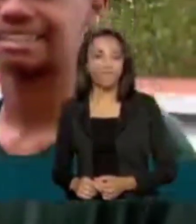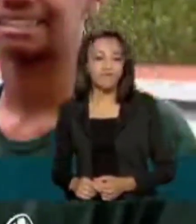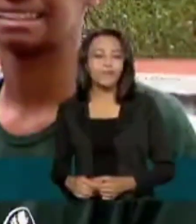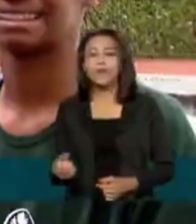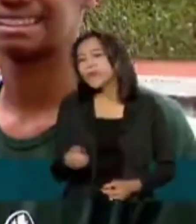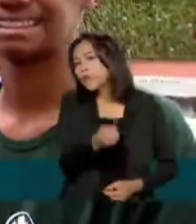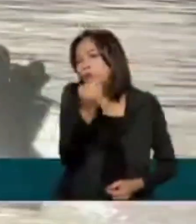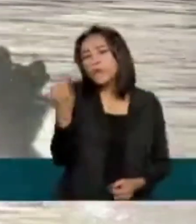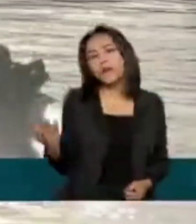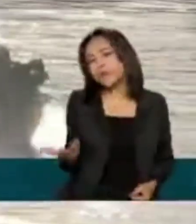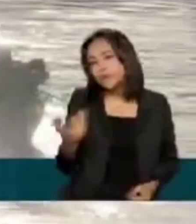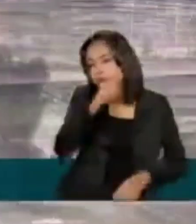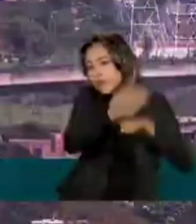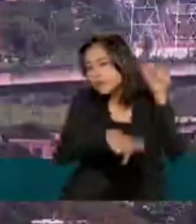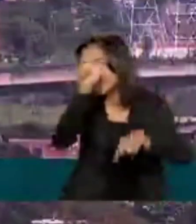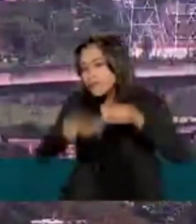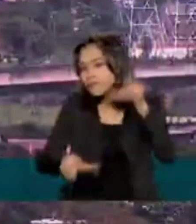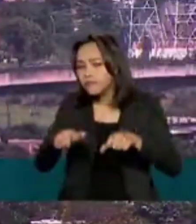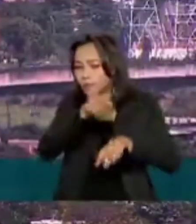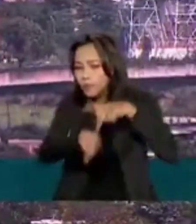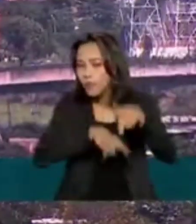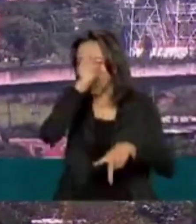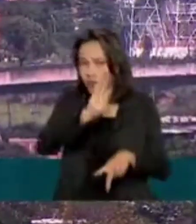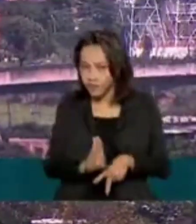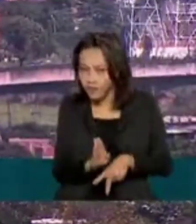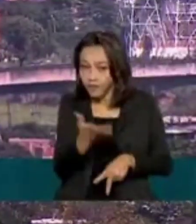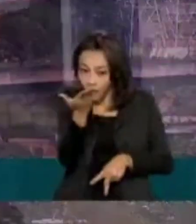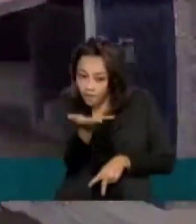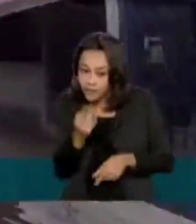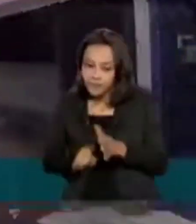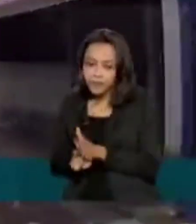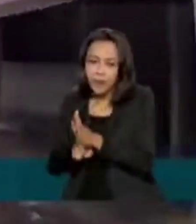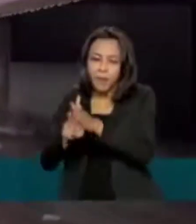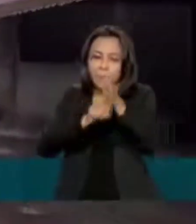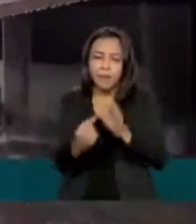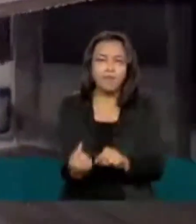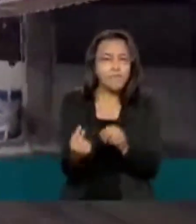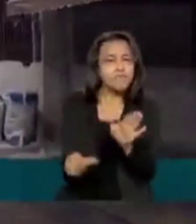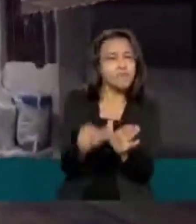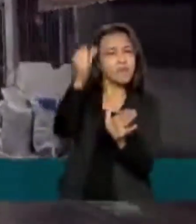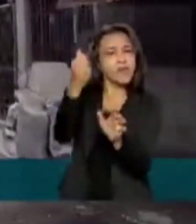Somos e como vivemos. O primeiro censo do país foi realizado em